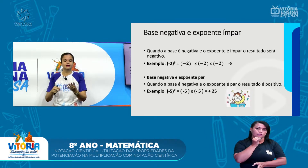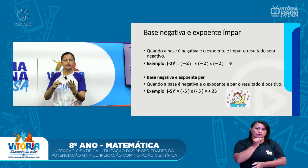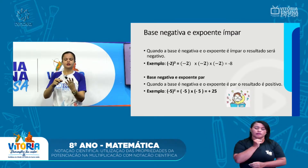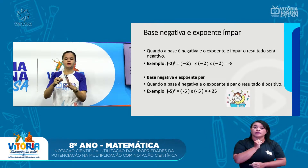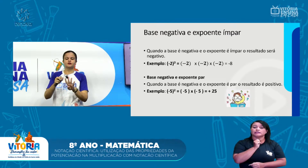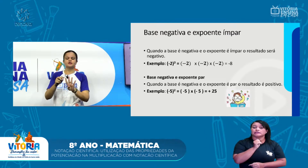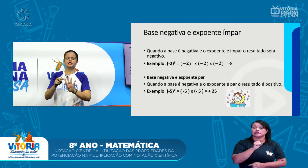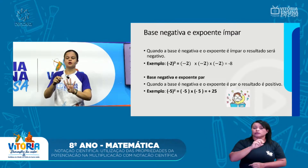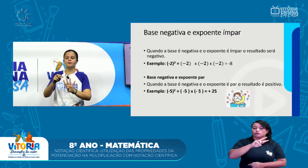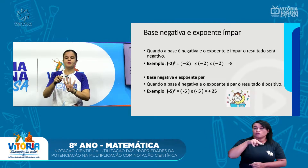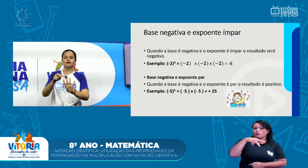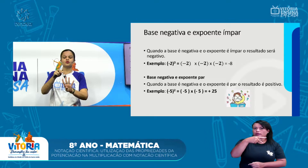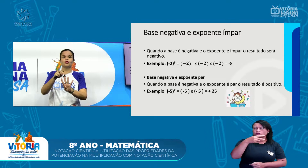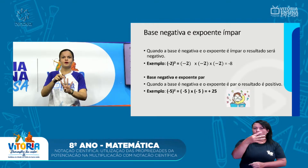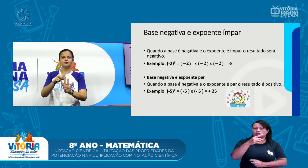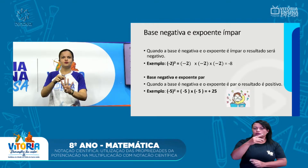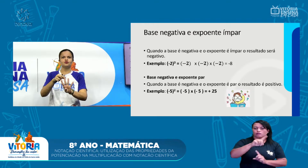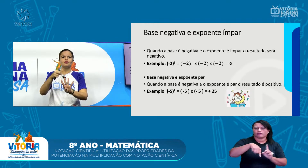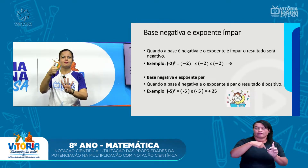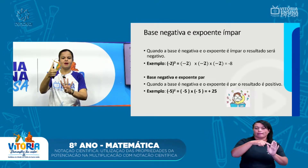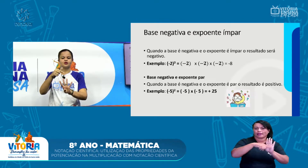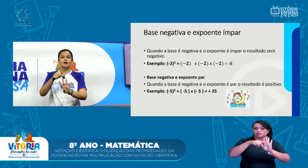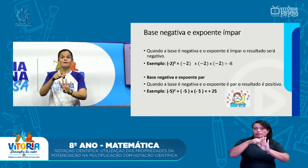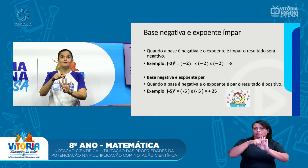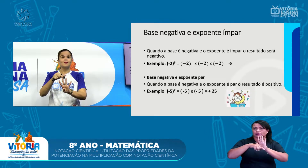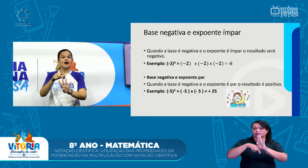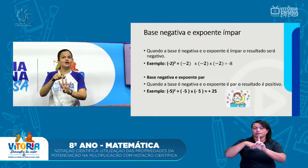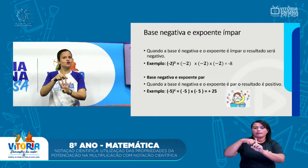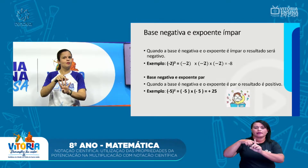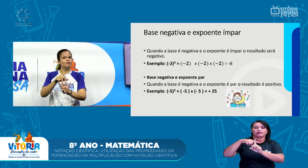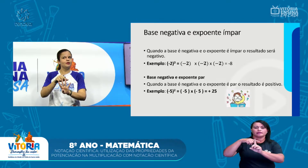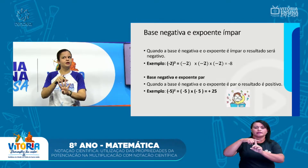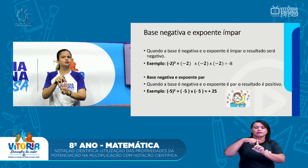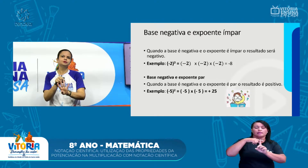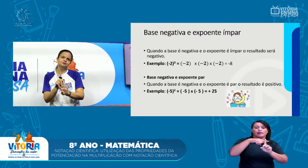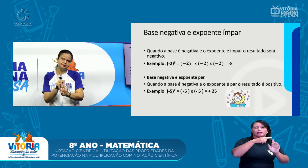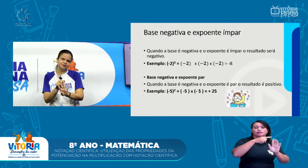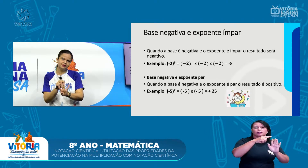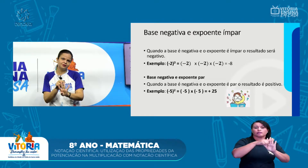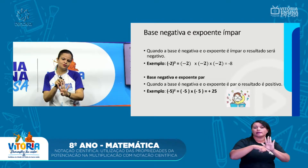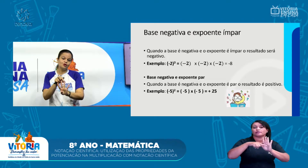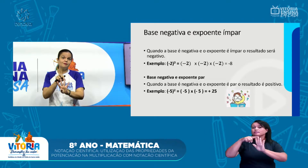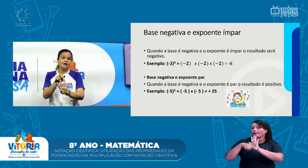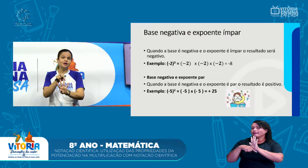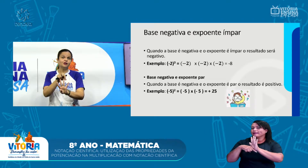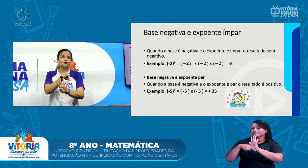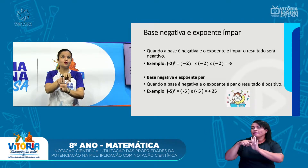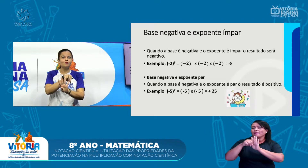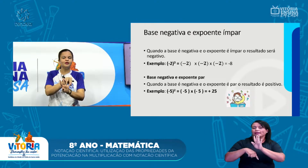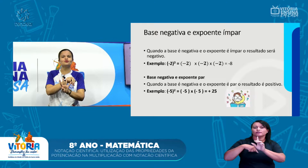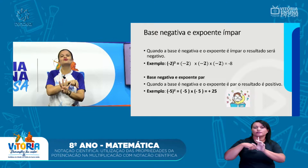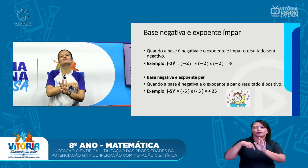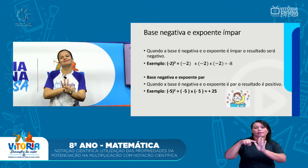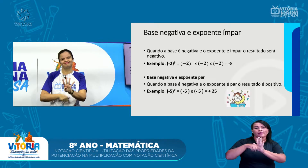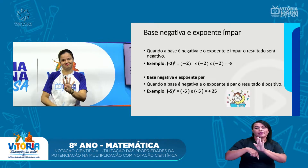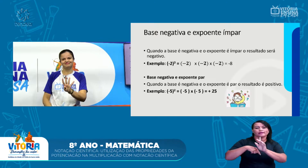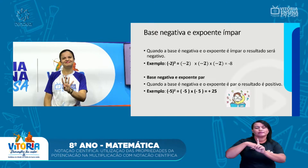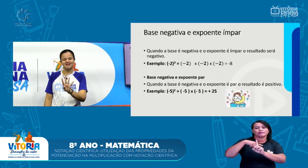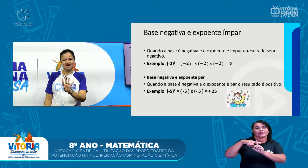4. Então, eu ia ter o seguinte, ó, menos com menos, mais. Mais com menos, menos. Menos com